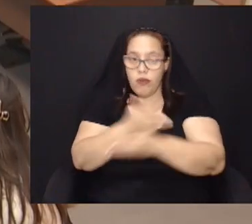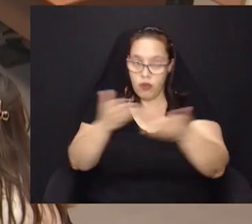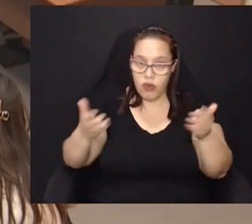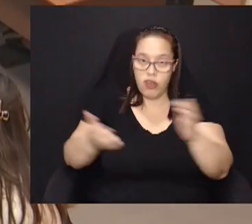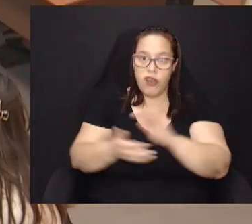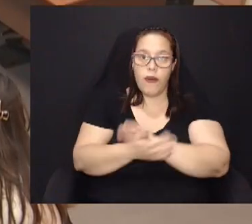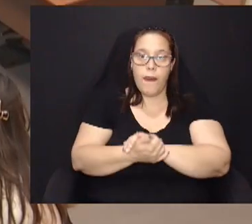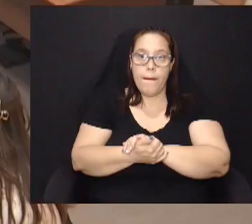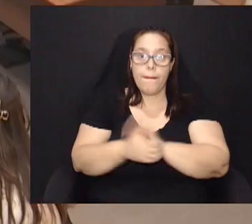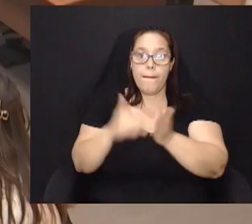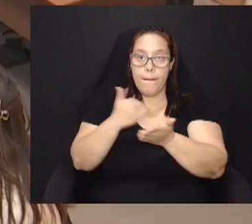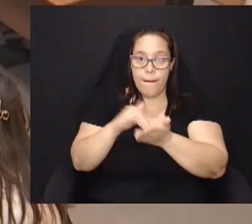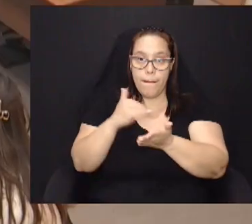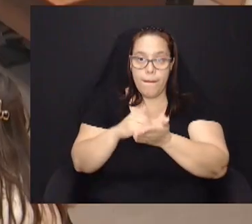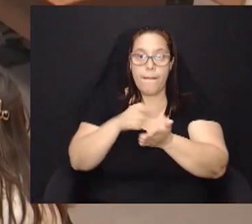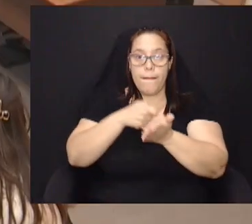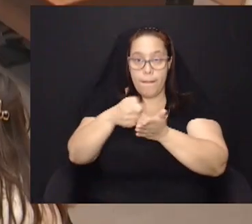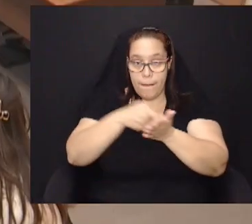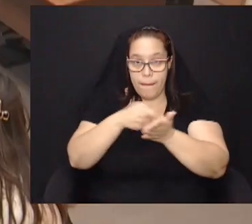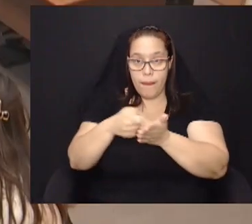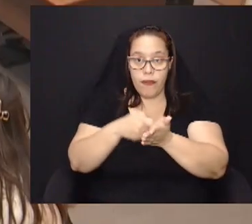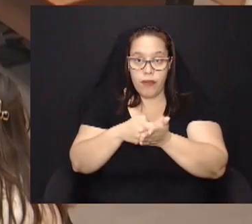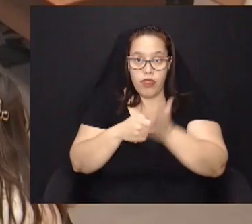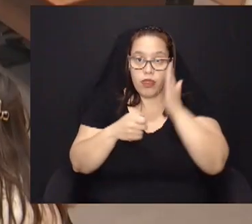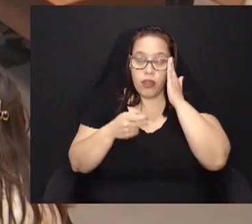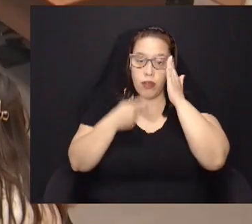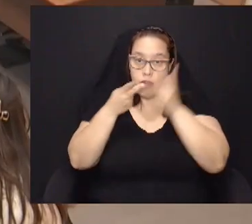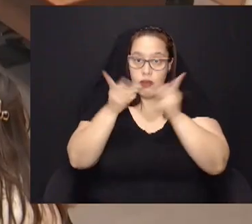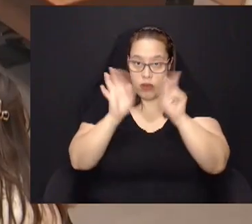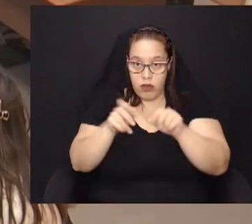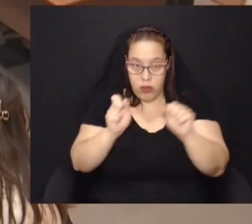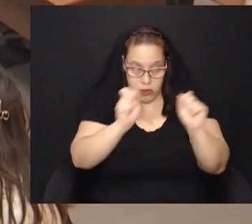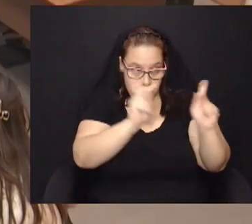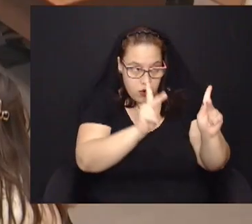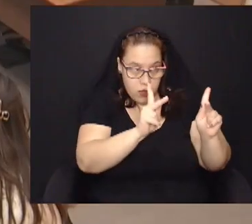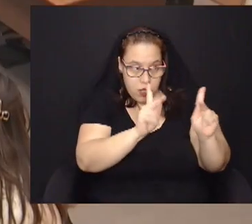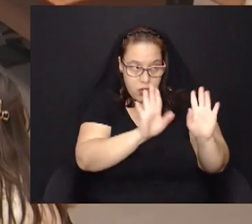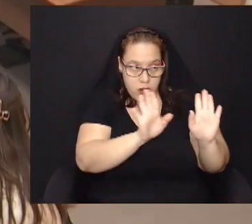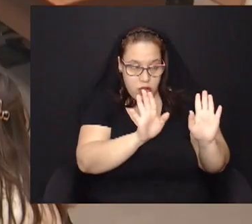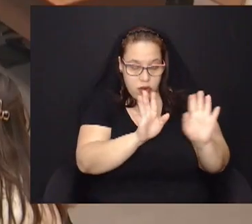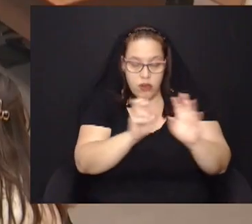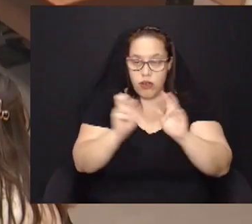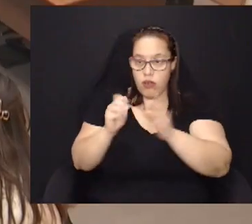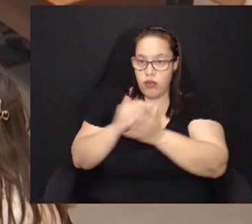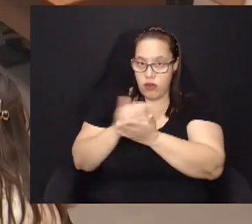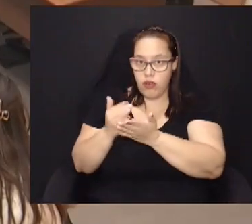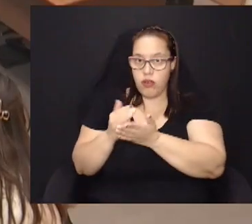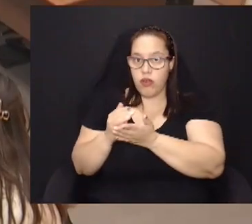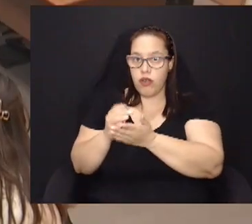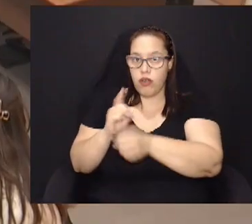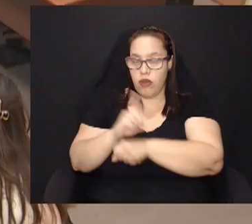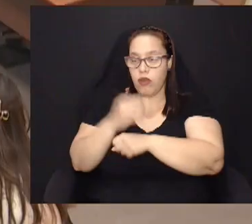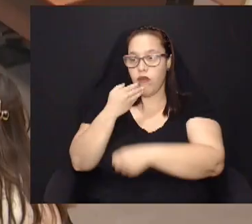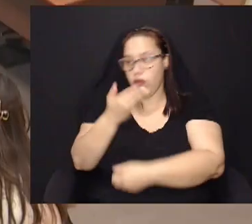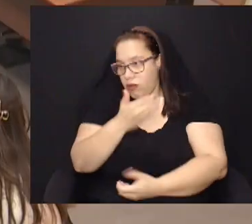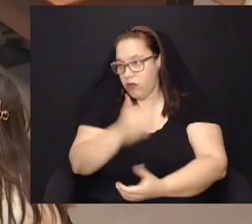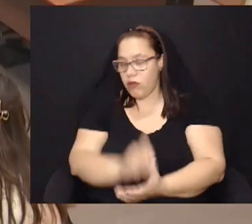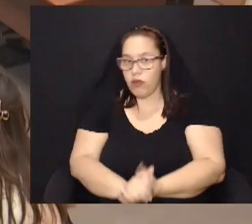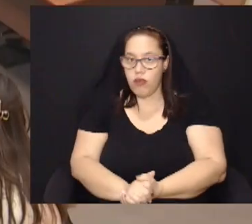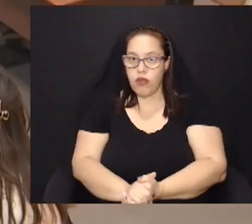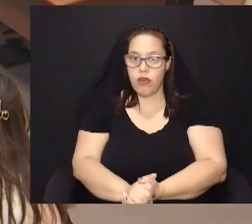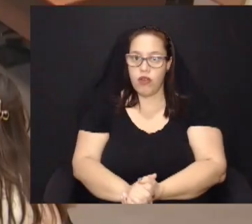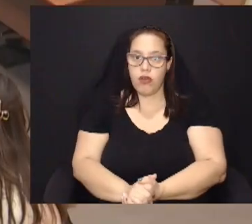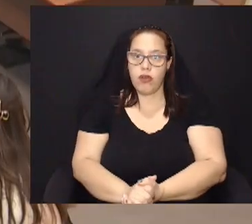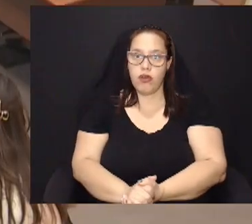A secretária vai anotar aqui e aí ela responde tudo no final. Pode ser? Beleza, vamos seguir assim então. Doutor, tá com a palavra, por favor. Não, tá aqui, amor.